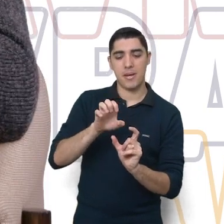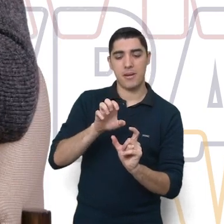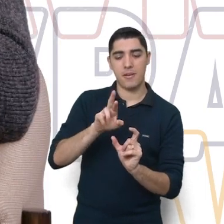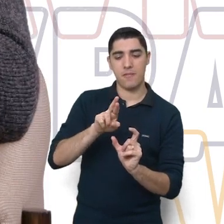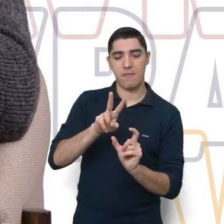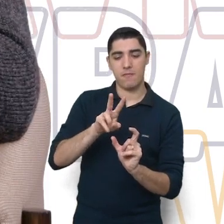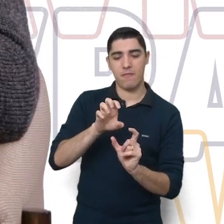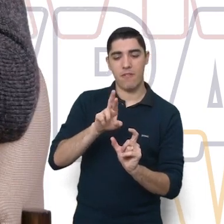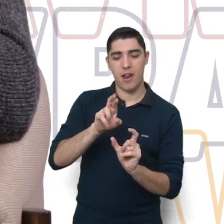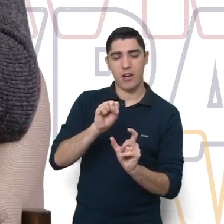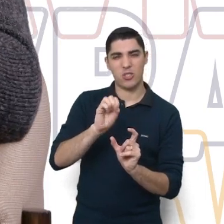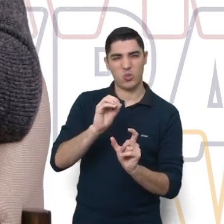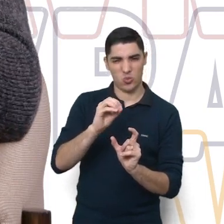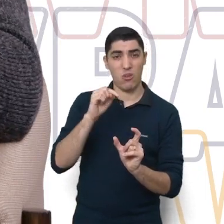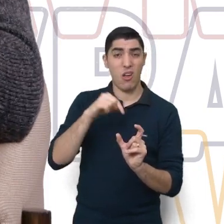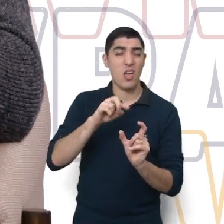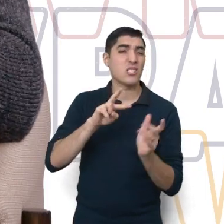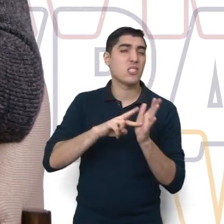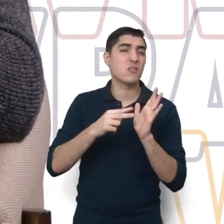sustentável